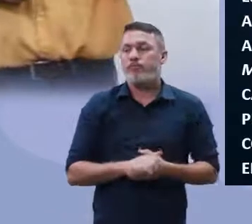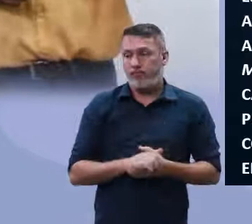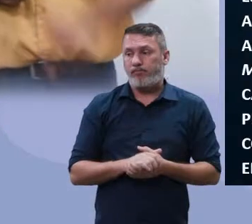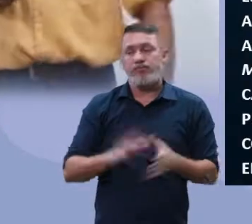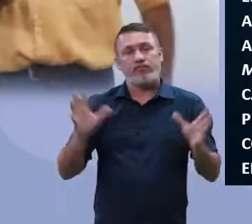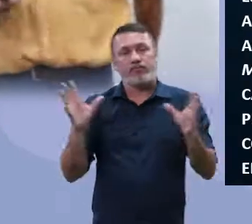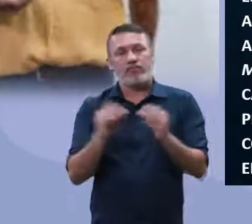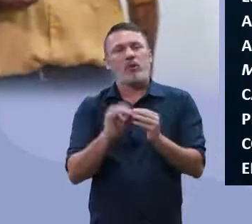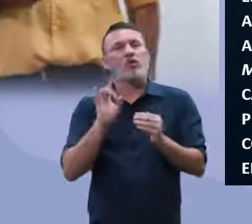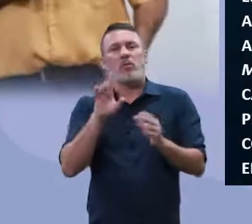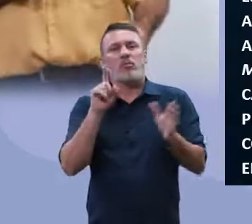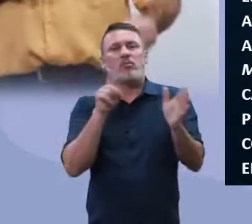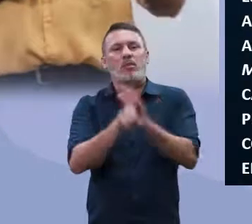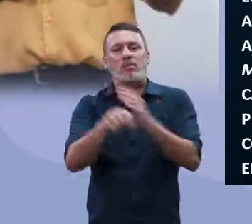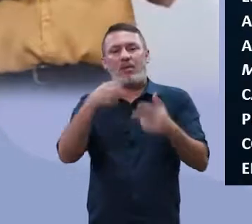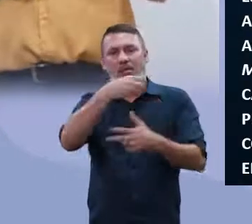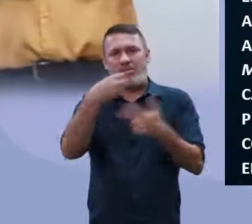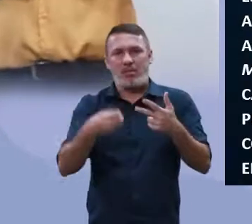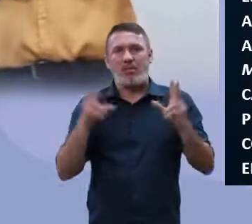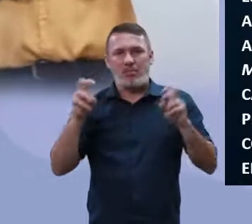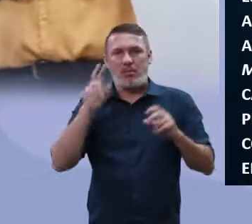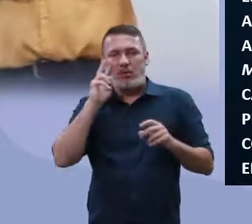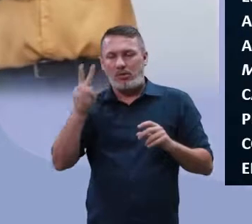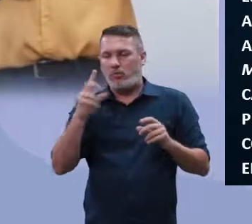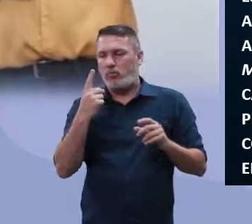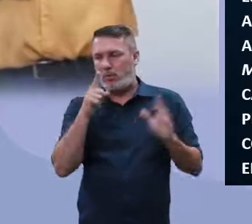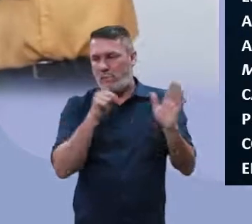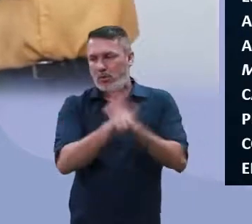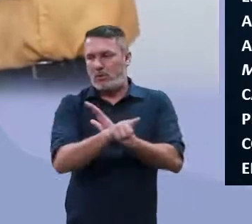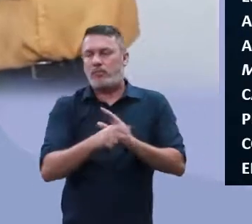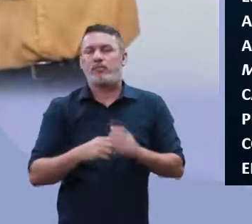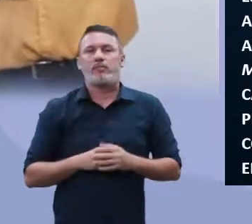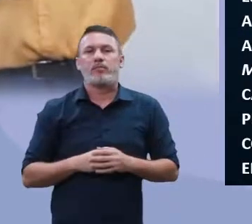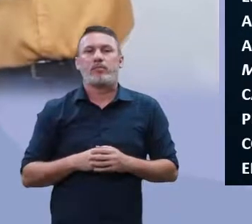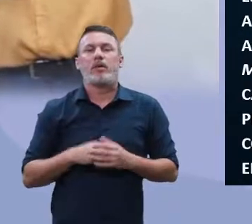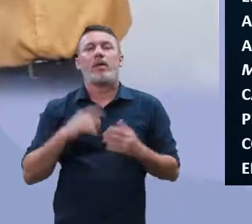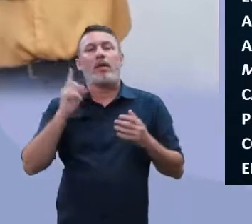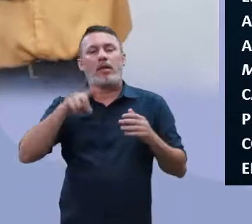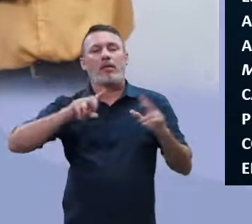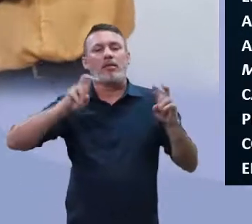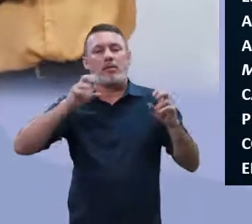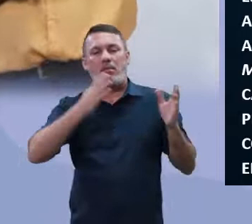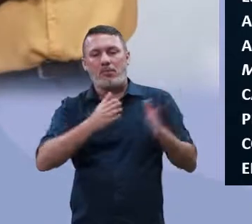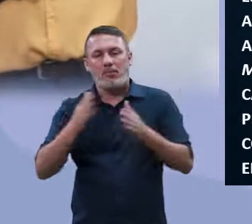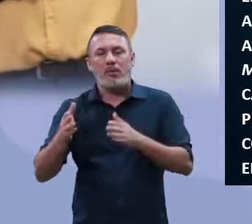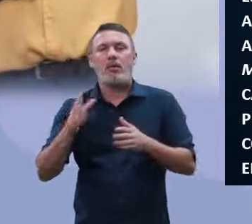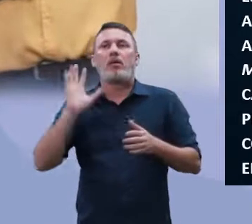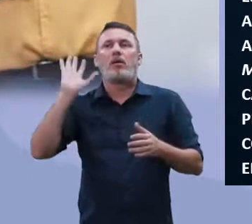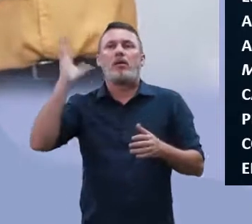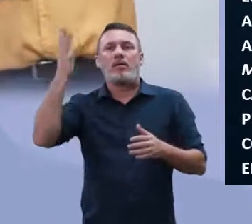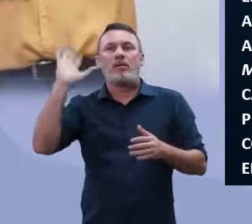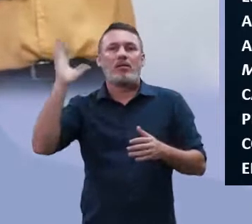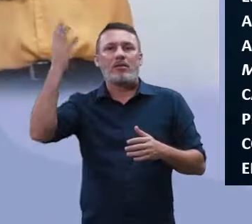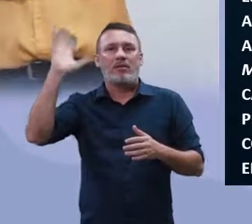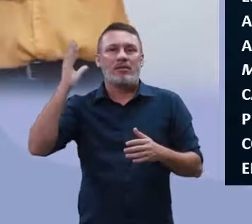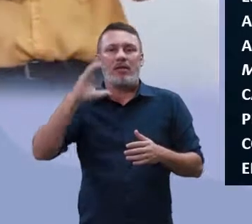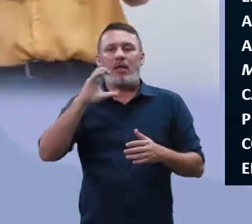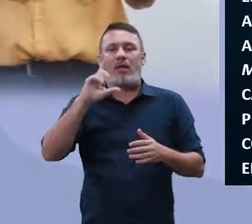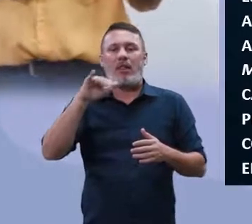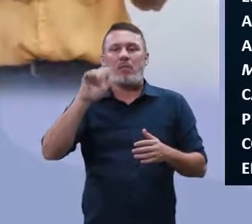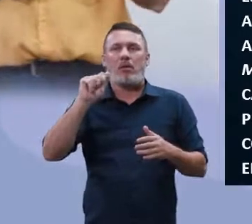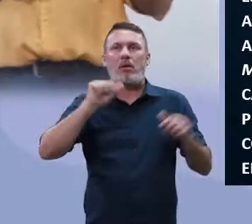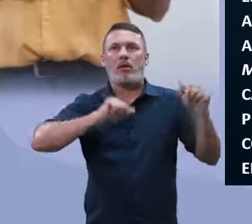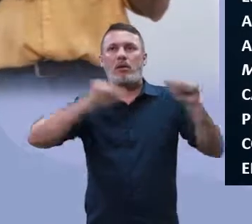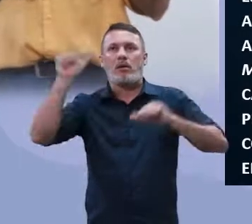Queridos, e aí só para fechar, questãozinha de Enem, temos aí, né, a questão falando das alterações climáticas, né, onde nós vamos